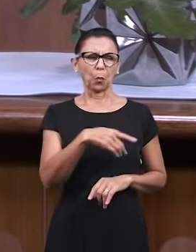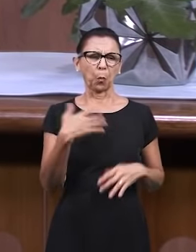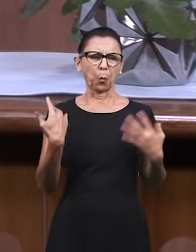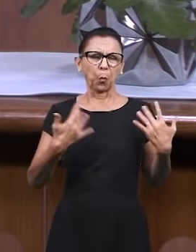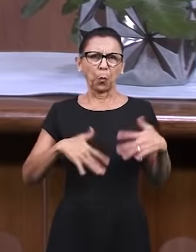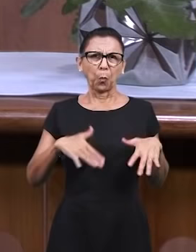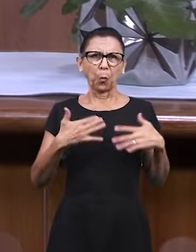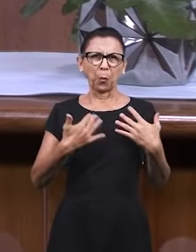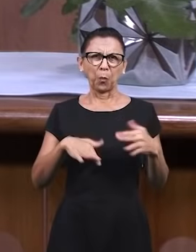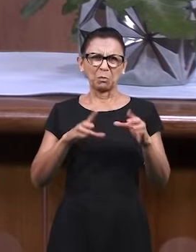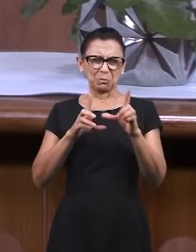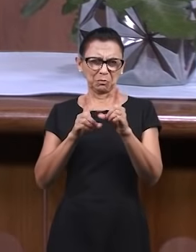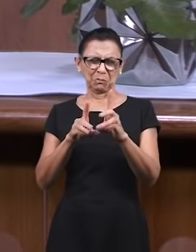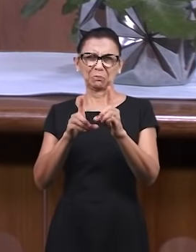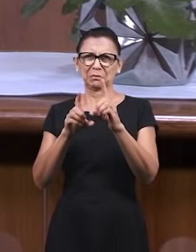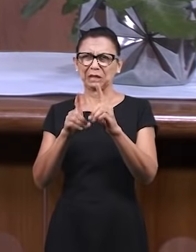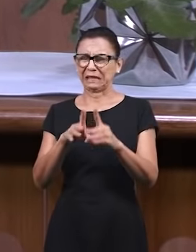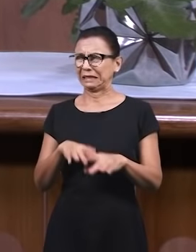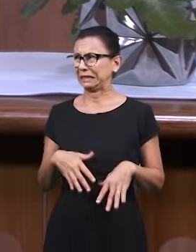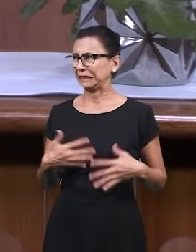mas é uma doutrina, né?